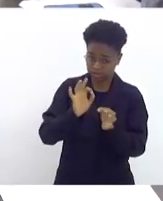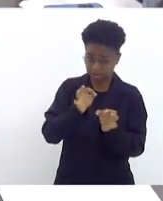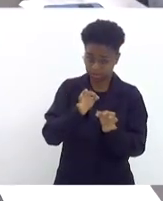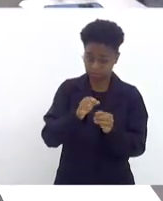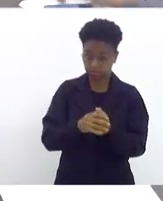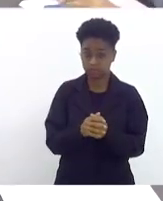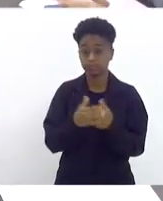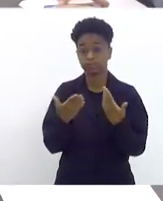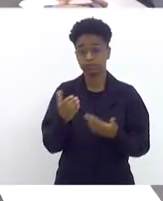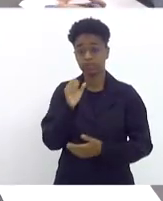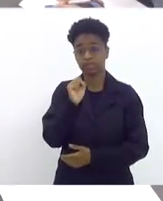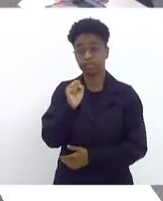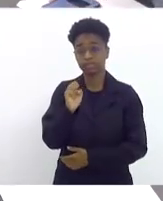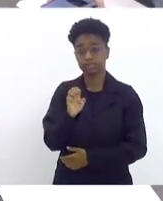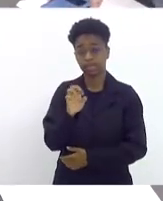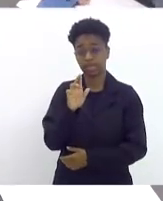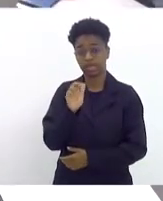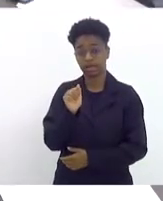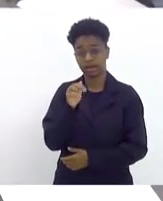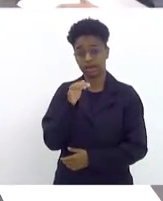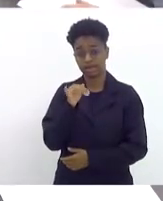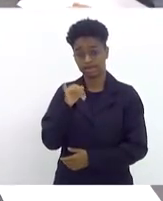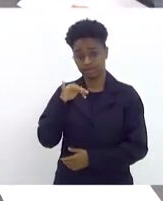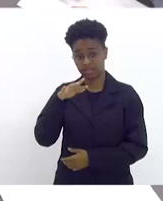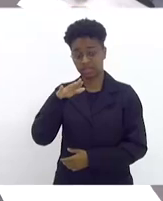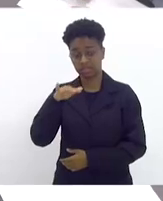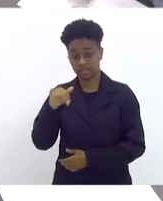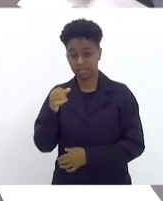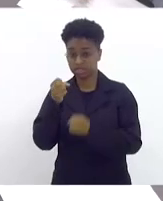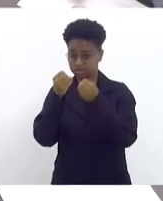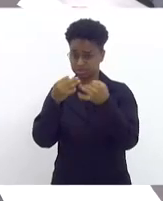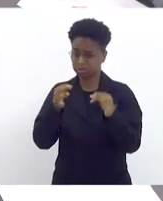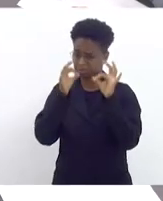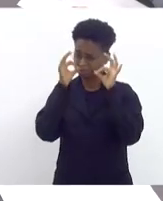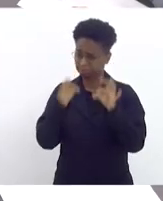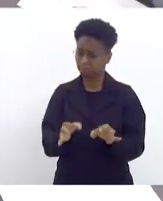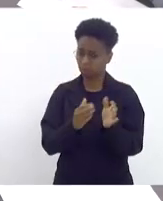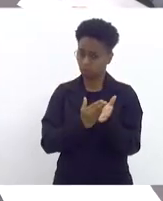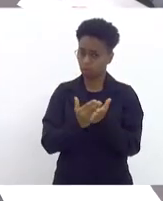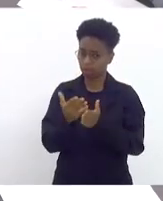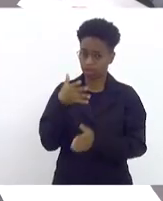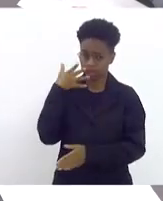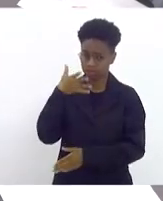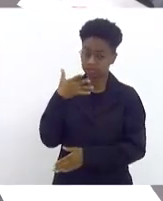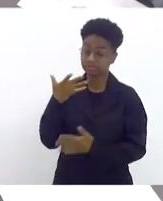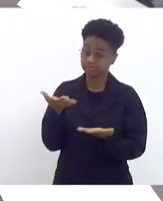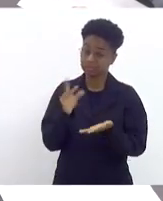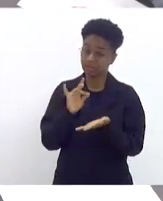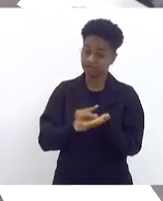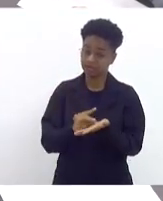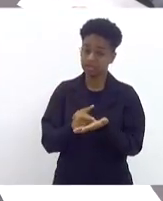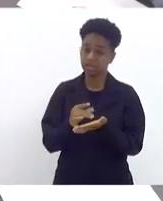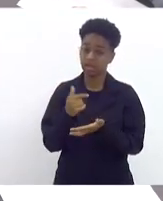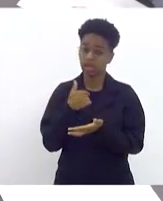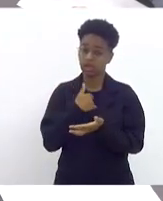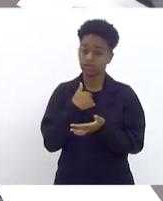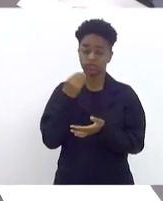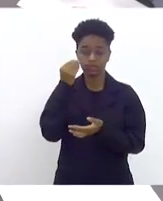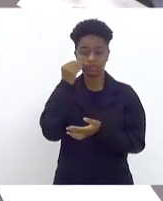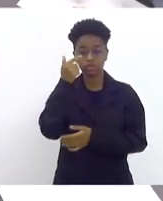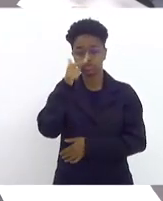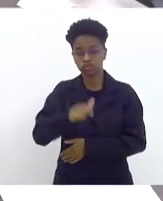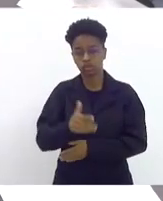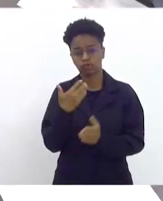Deputado serafini foi muito preciso no início da fala e aí de fato eu eu trago a conversa de novo